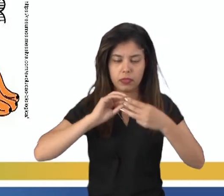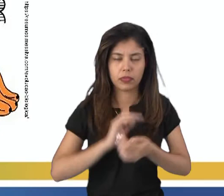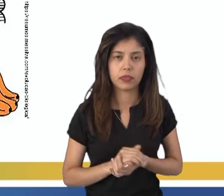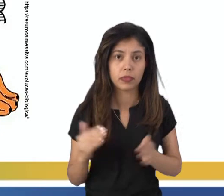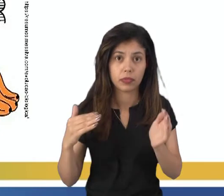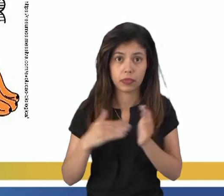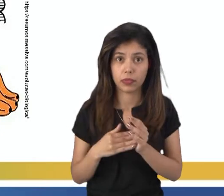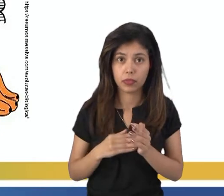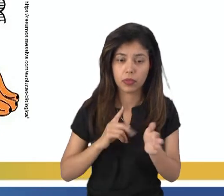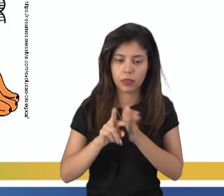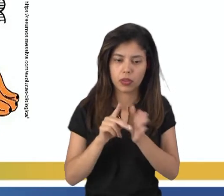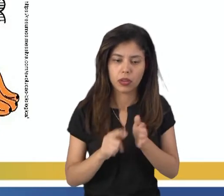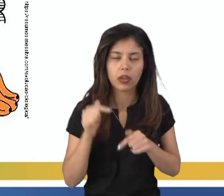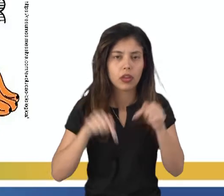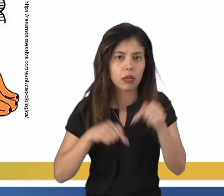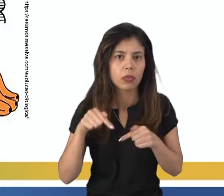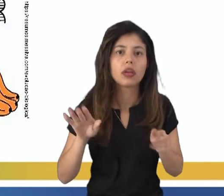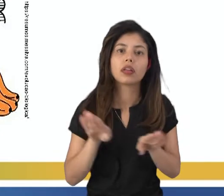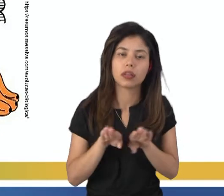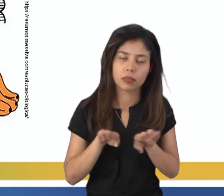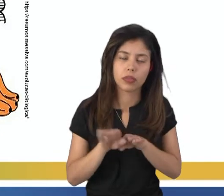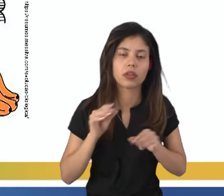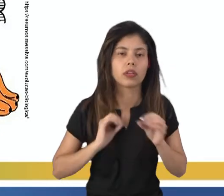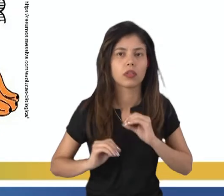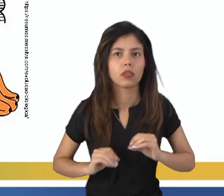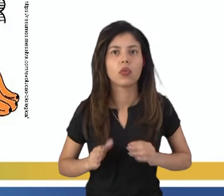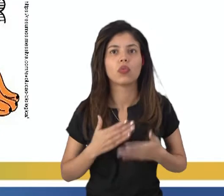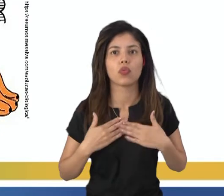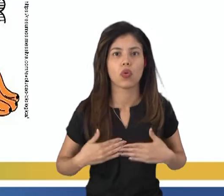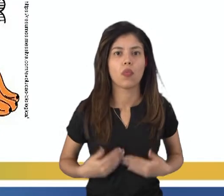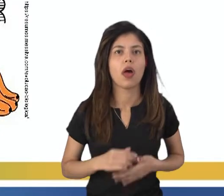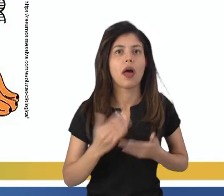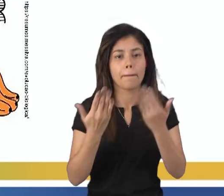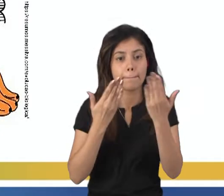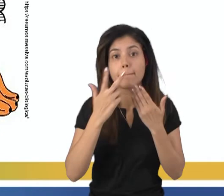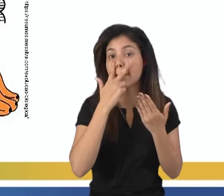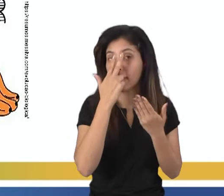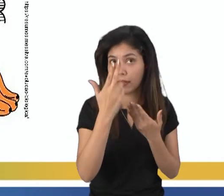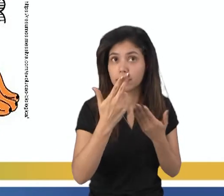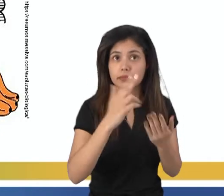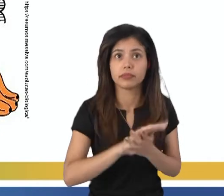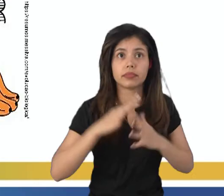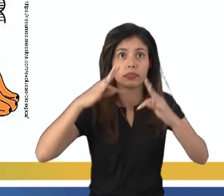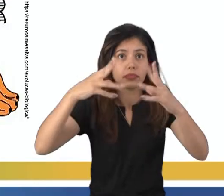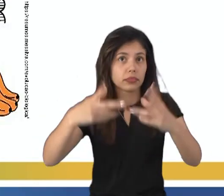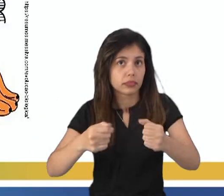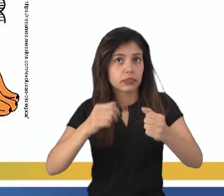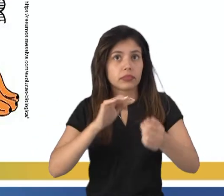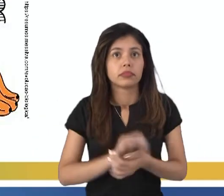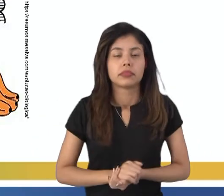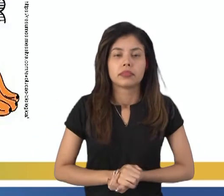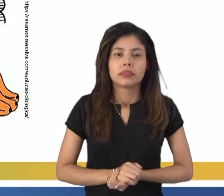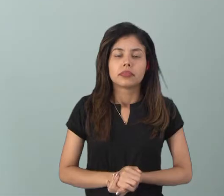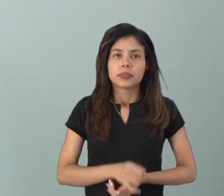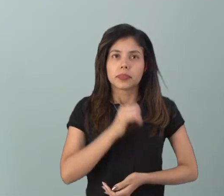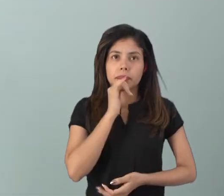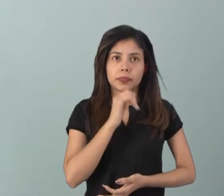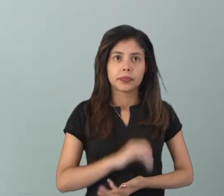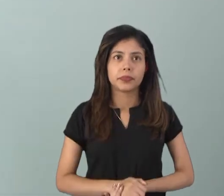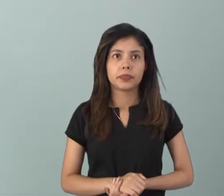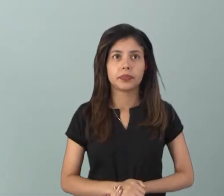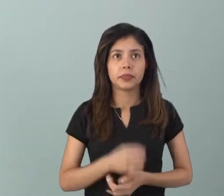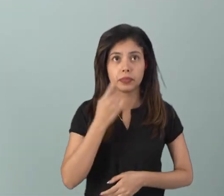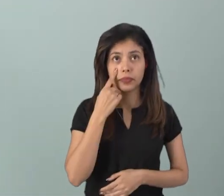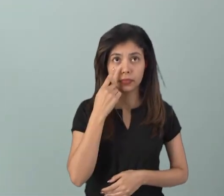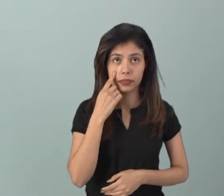a bioquímica de alguns tipos de organismo, eu vou ver que existem muitas semelhanças entre todos os seres vivos. Por exemplo, eu posso